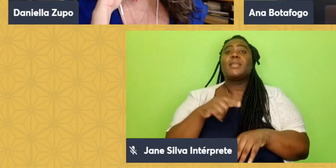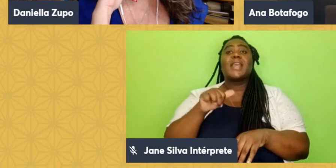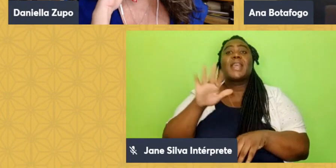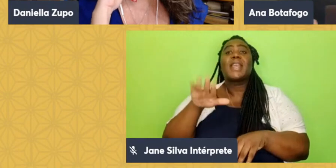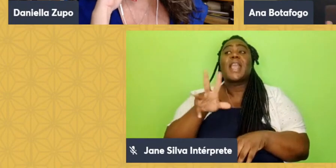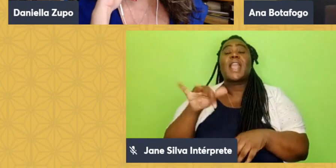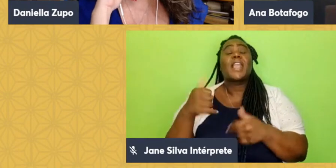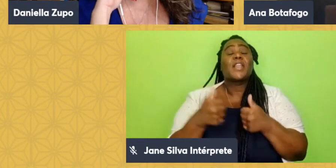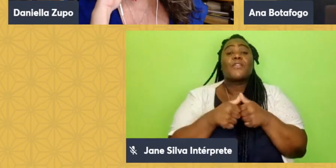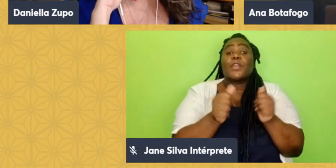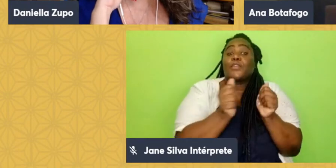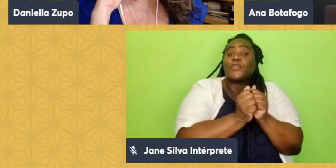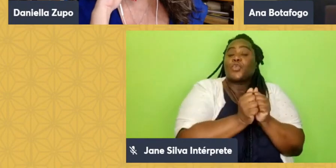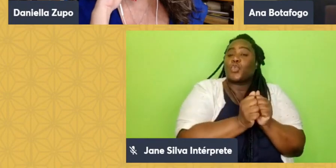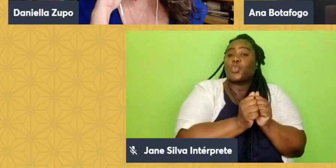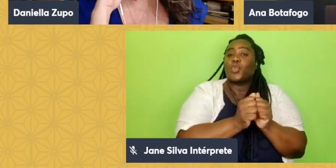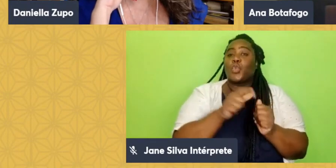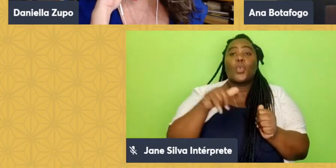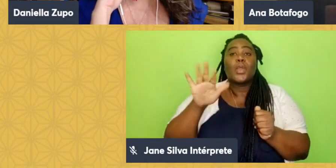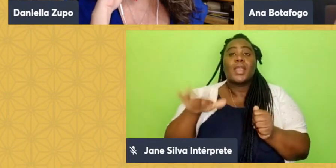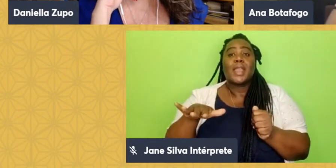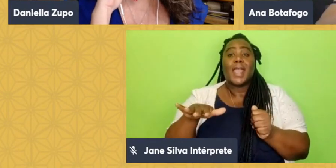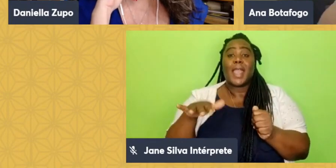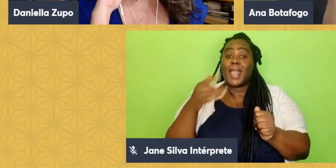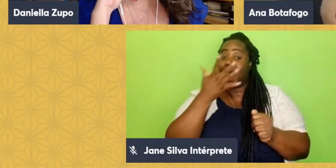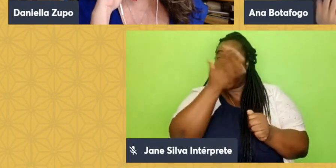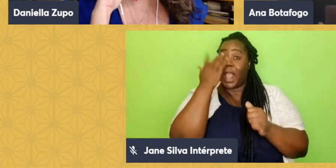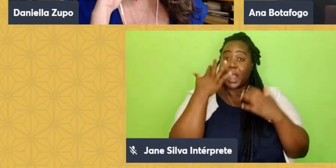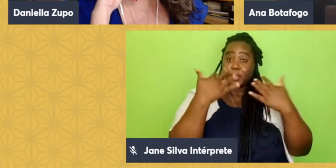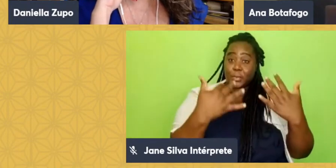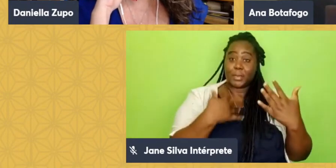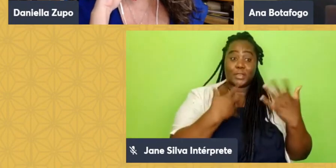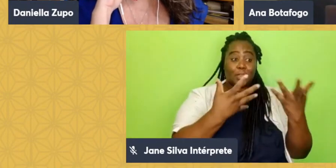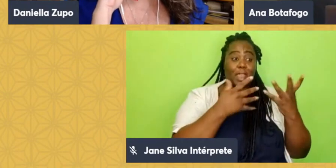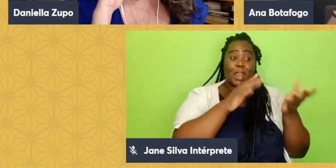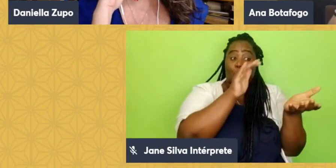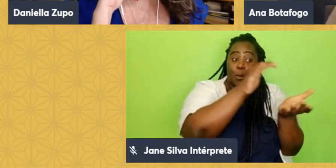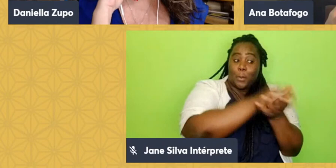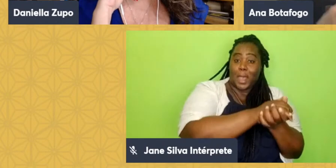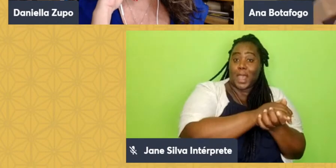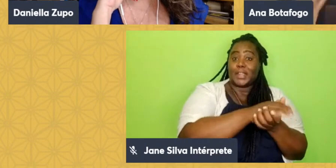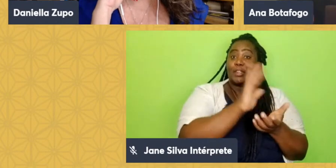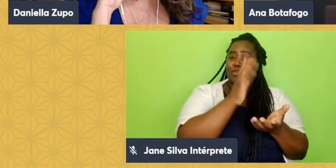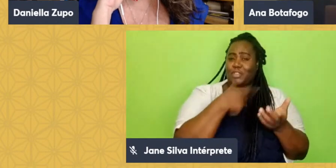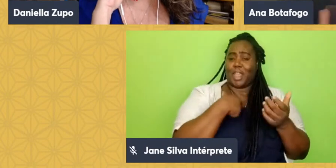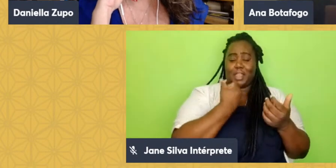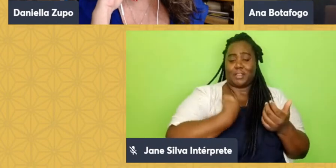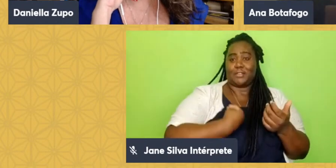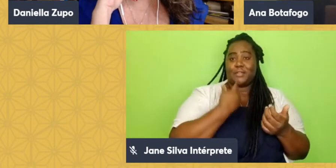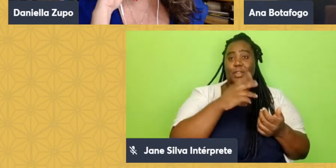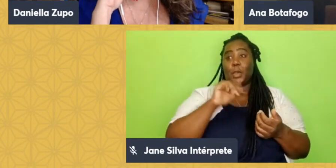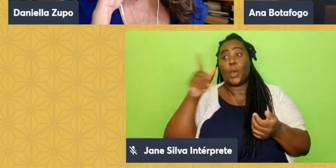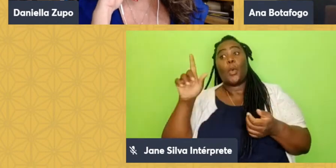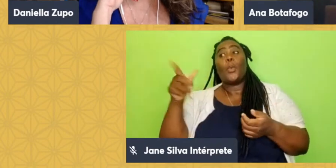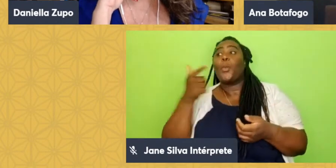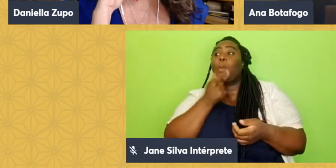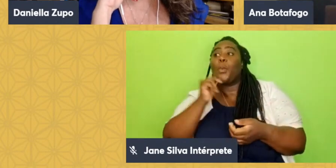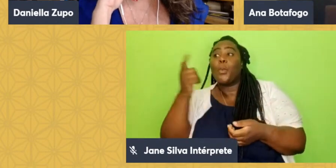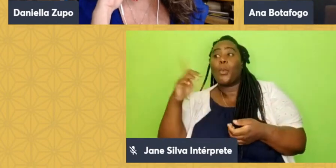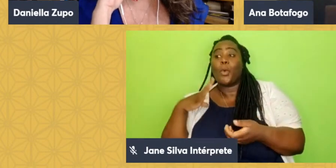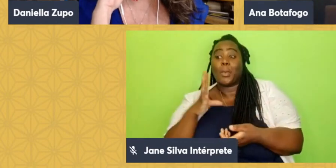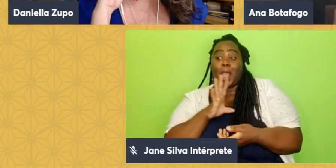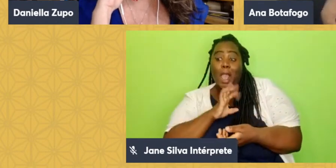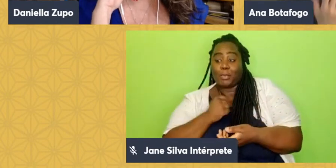quem ela vai ficar o público torcia ou pelo marido com quem ela já estava ou pelo ml em que era a paixão